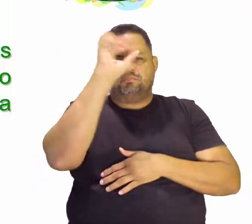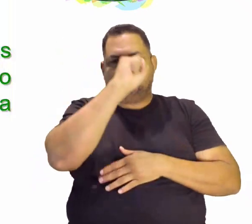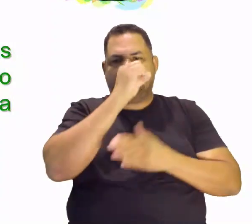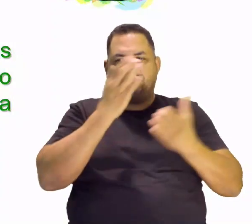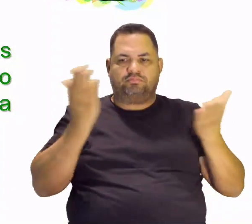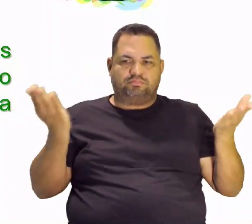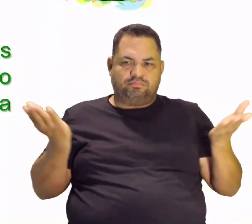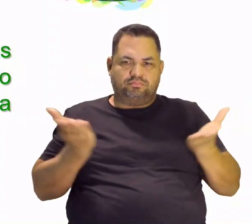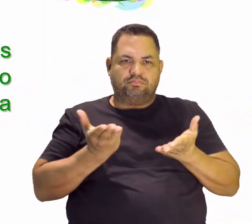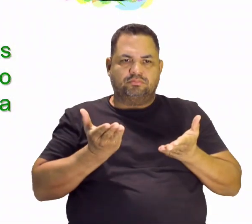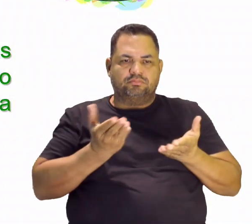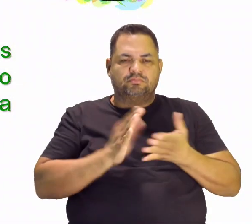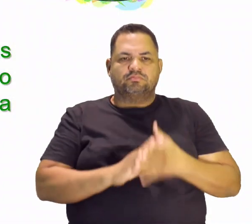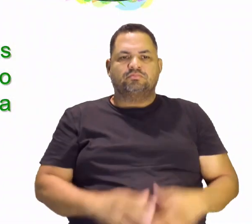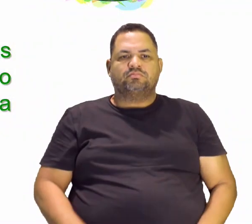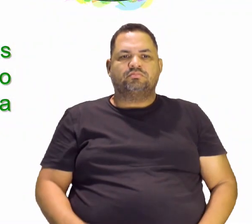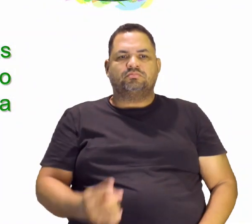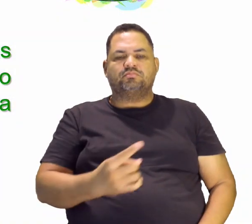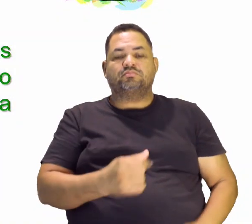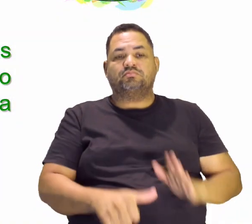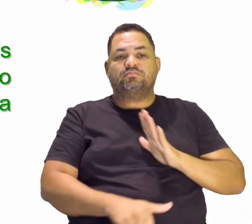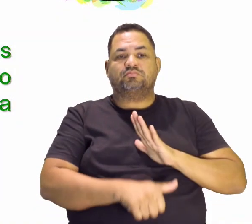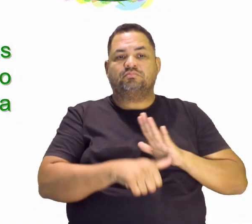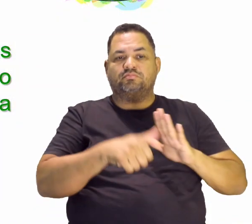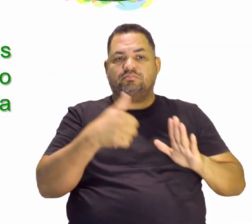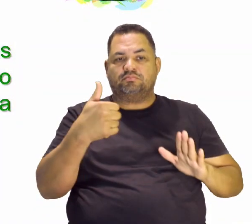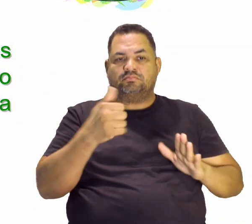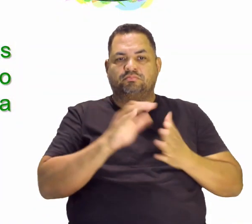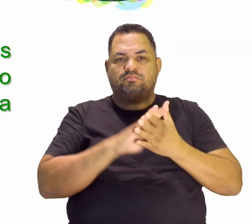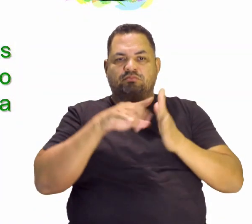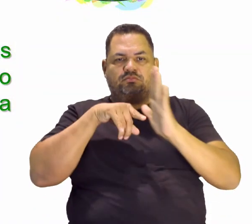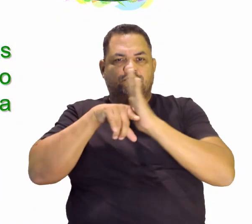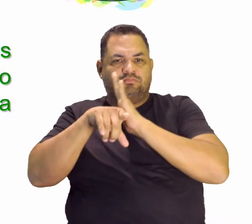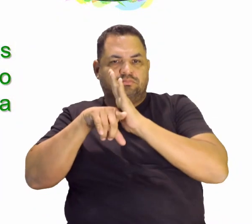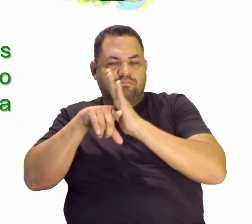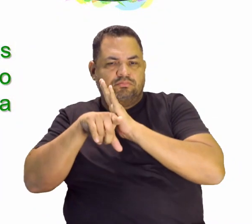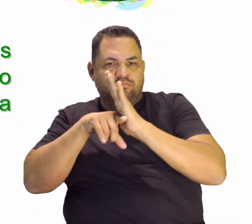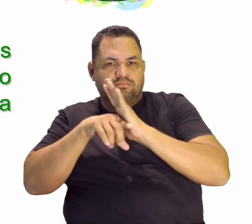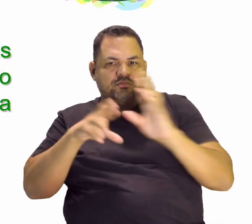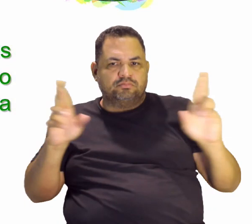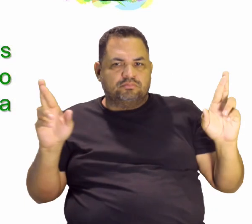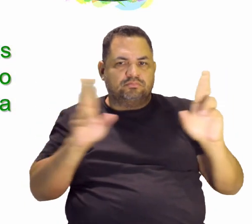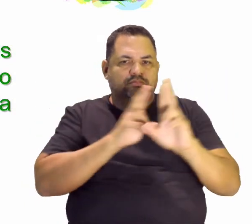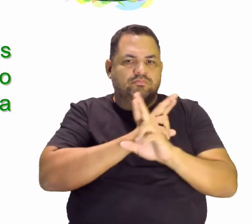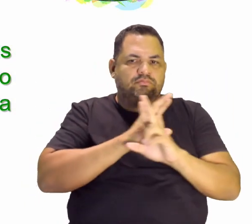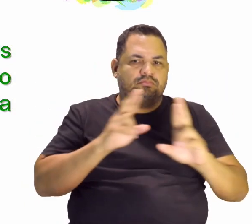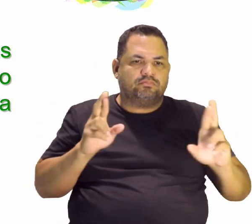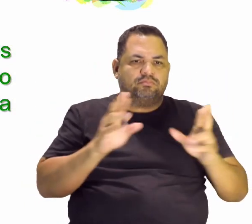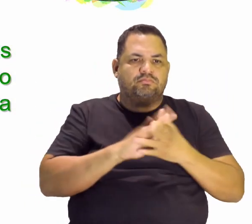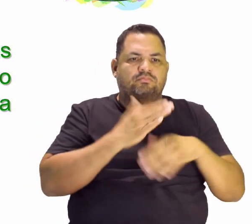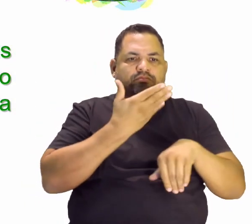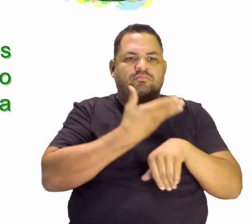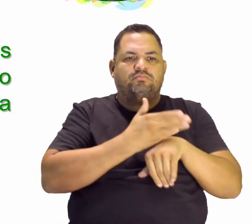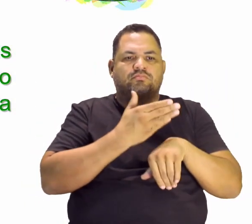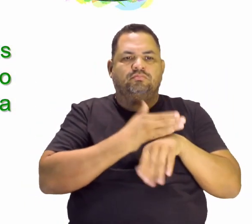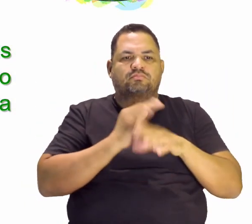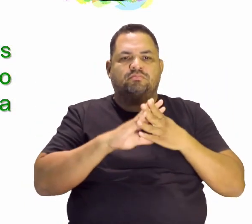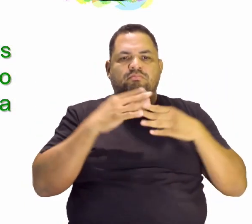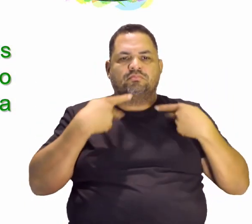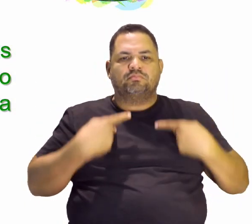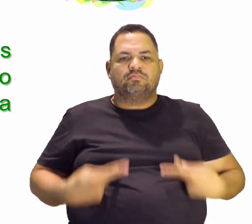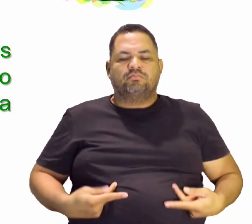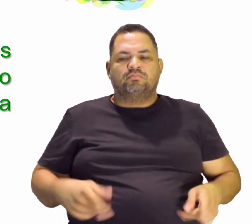hoje? Então tá, o nosso primeiro objetivo será analisar as relações entre práticas corporais